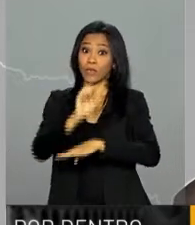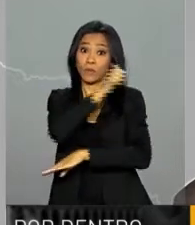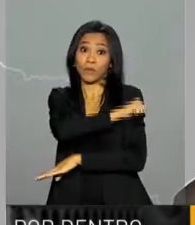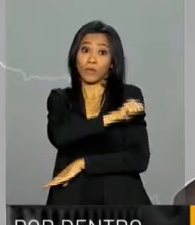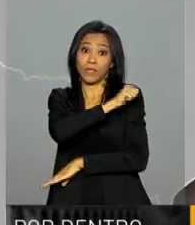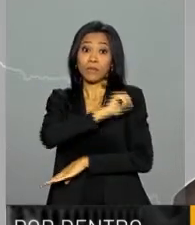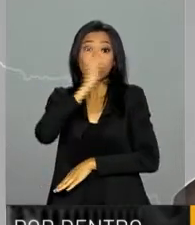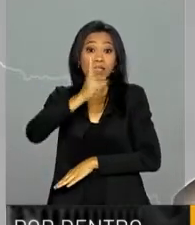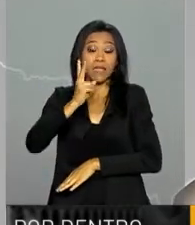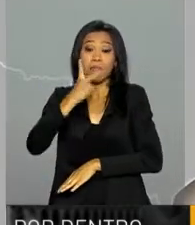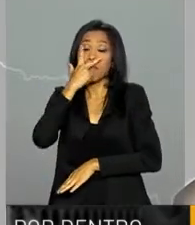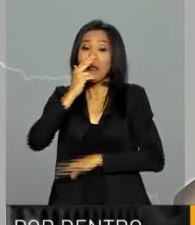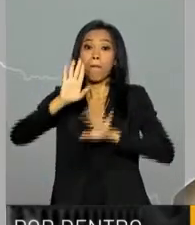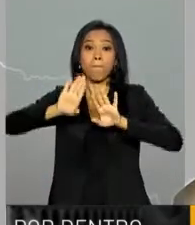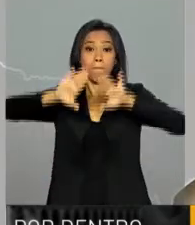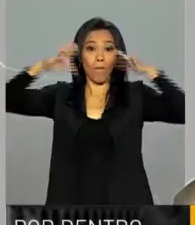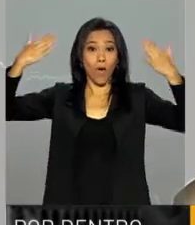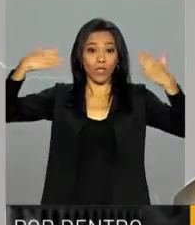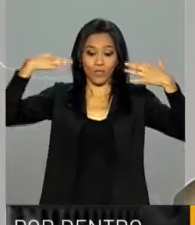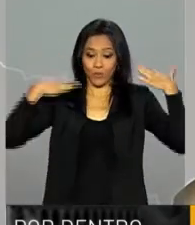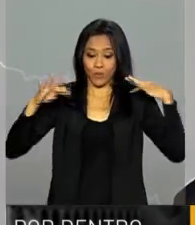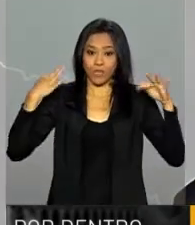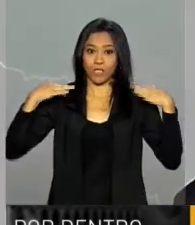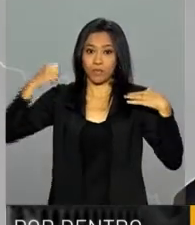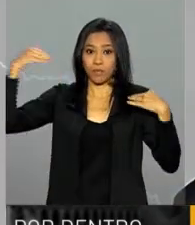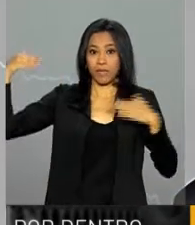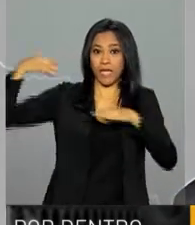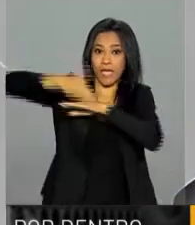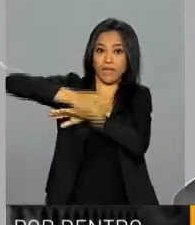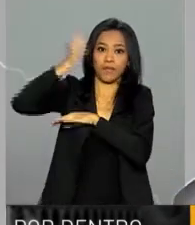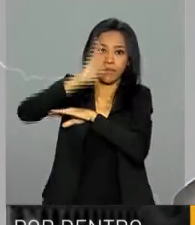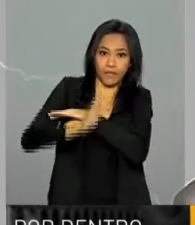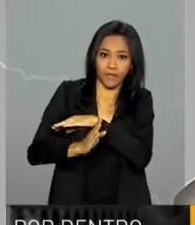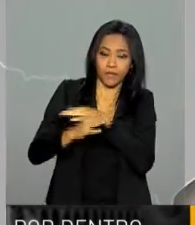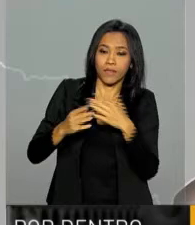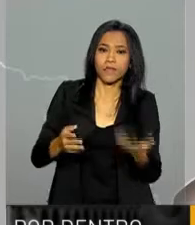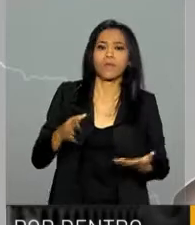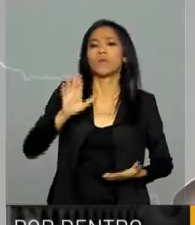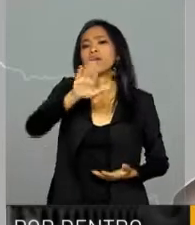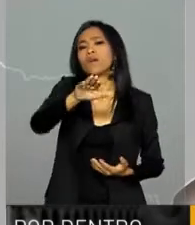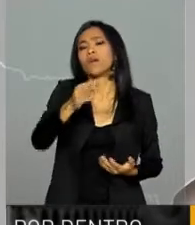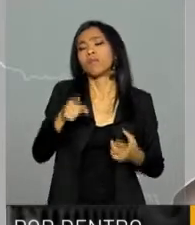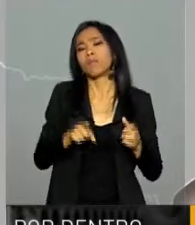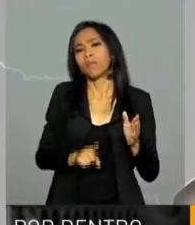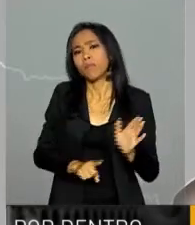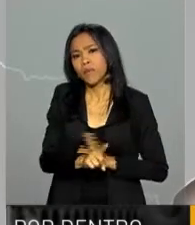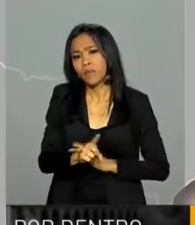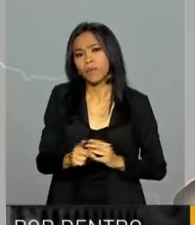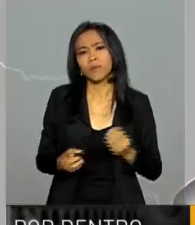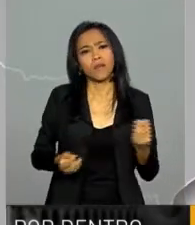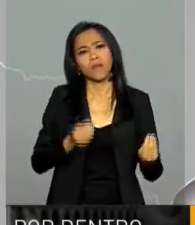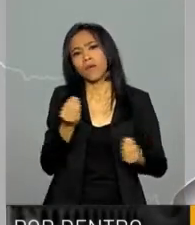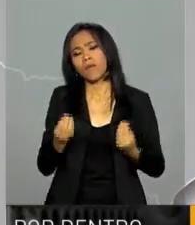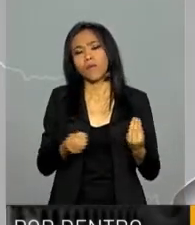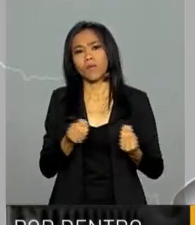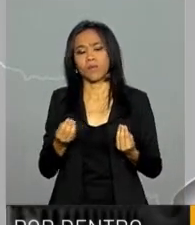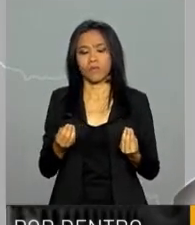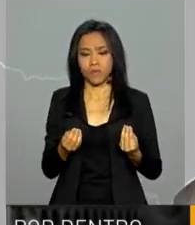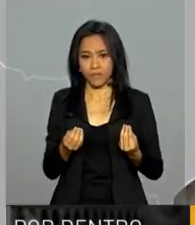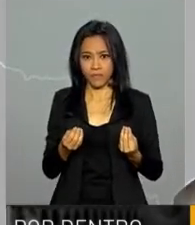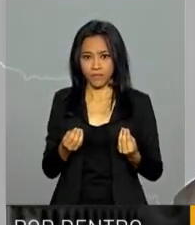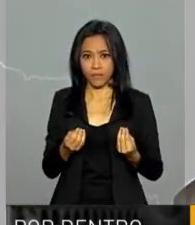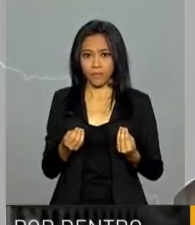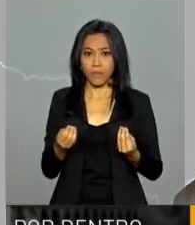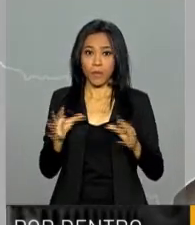o problema da segurança no rio e também intervenção militar como ficou a visão é dos estrangeiros é em relação